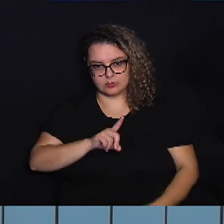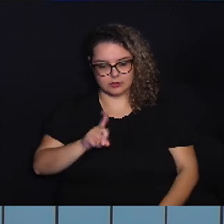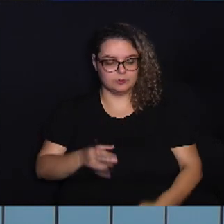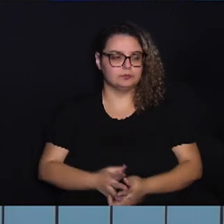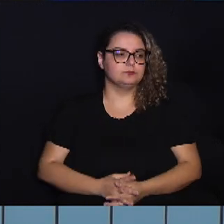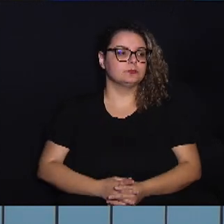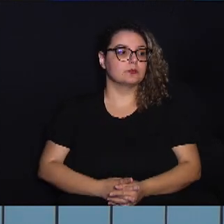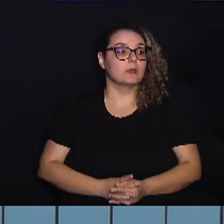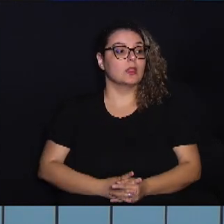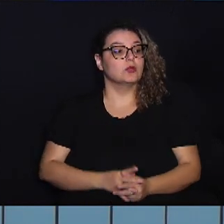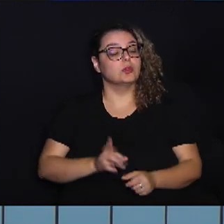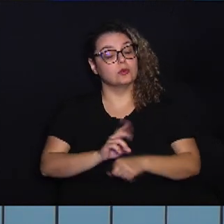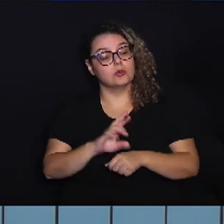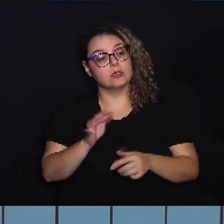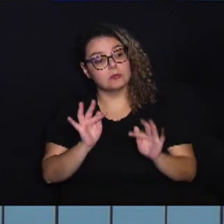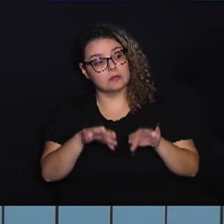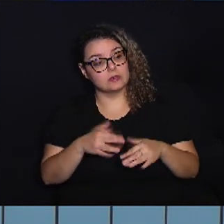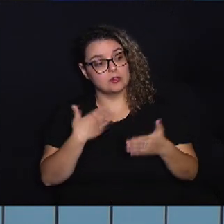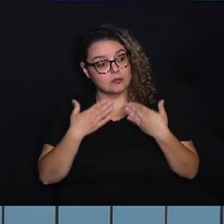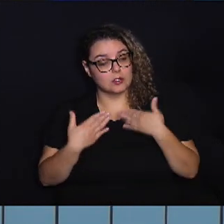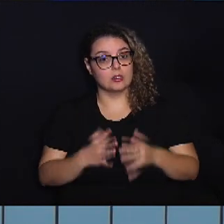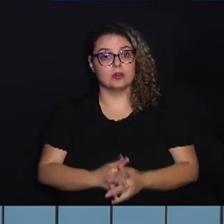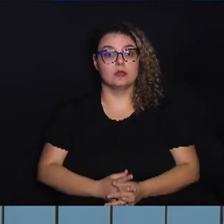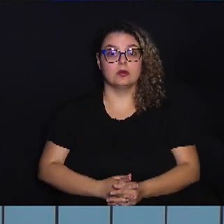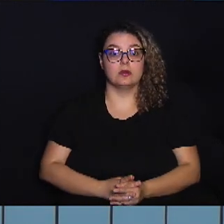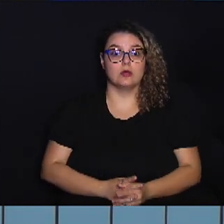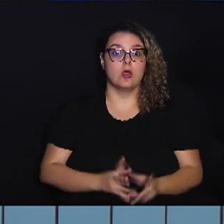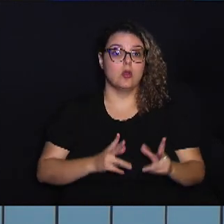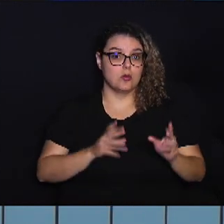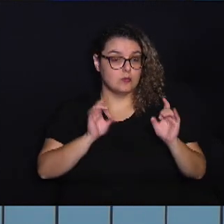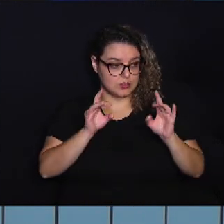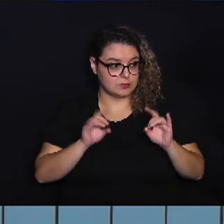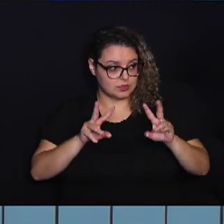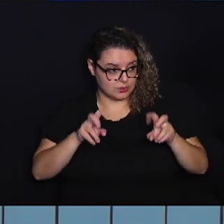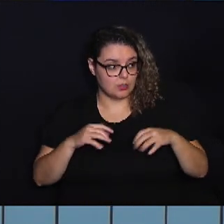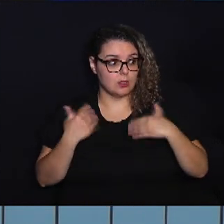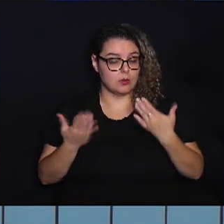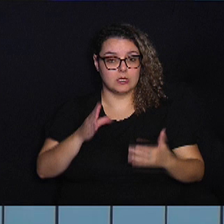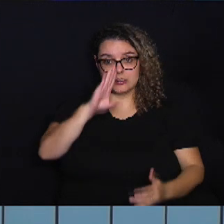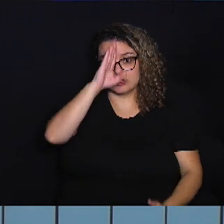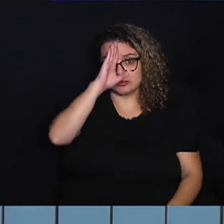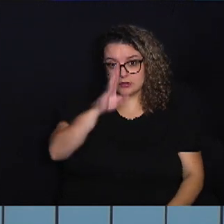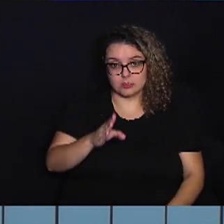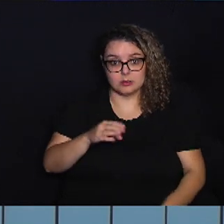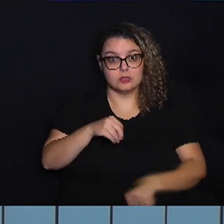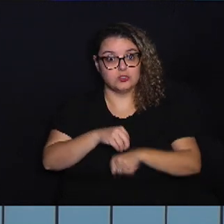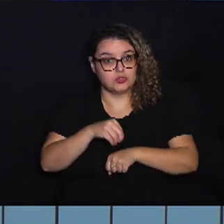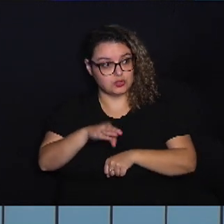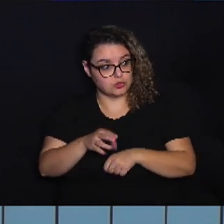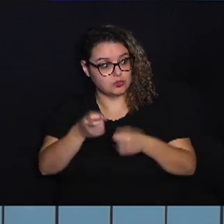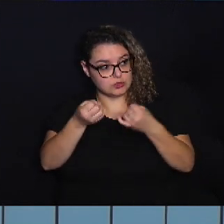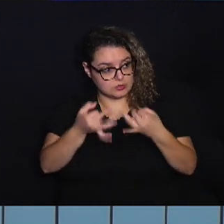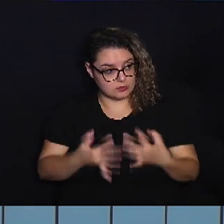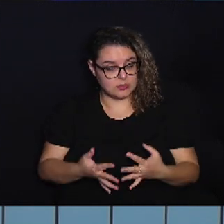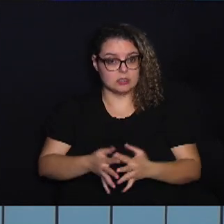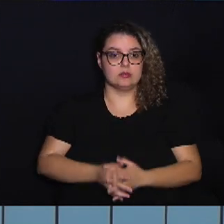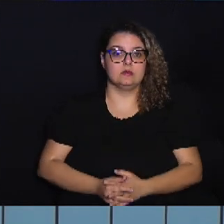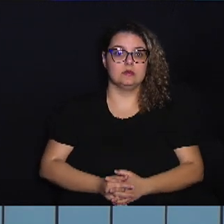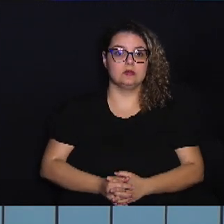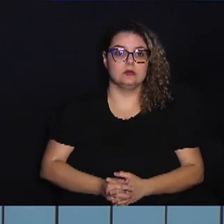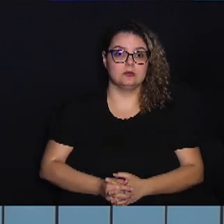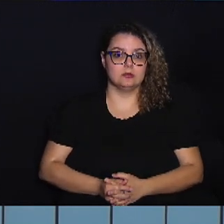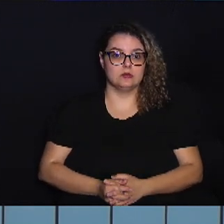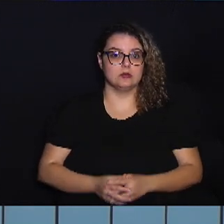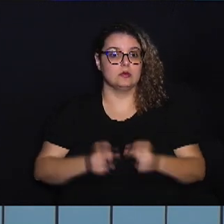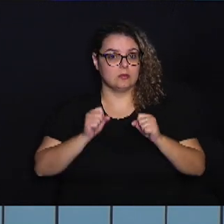nosso bate-papo, como especialista, né, nesse assunto, quais são as principais dicas e orientações que